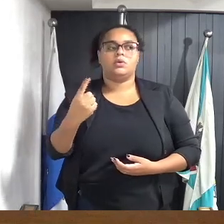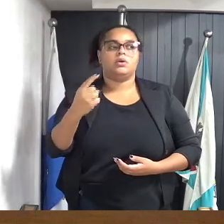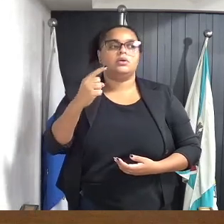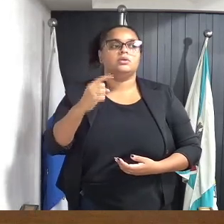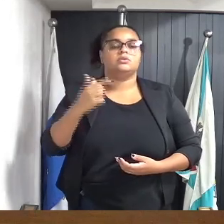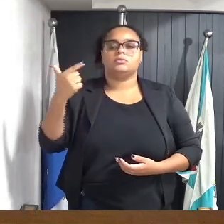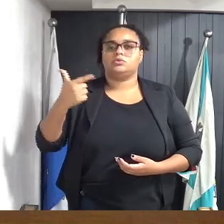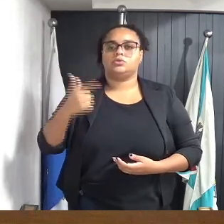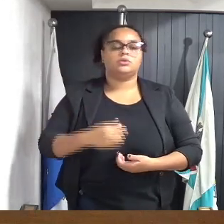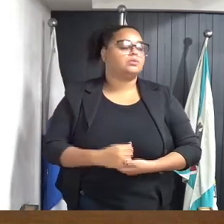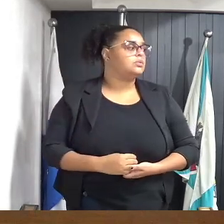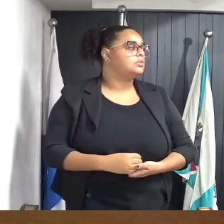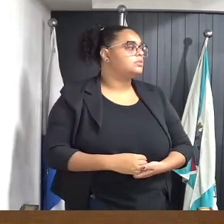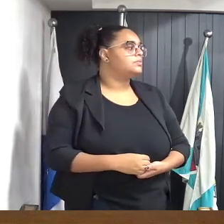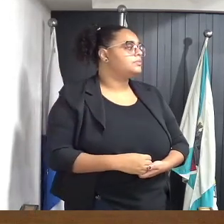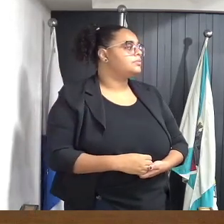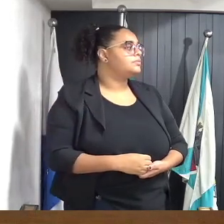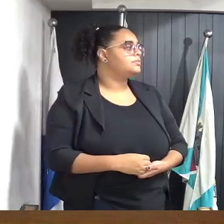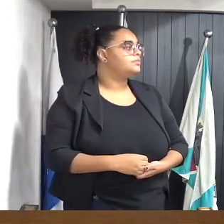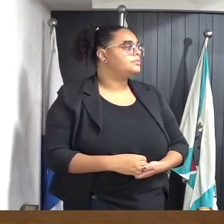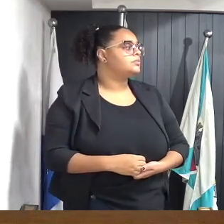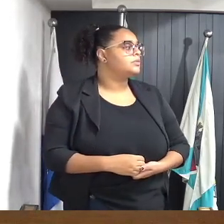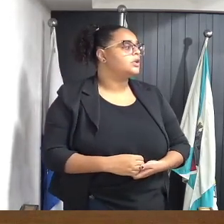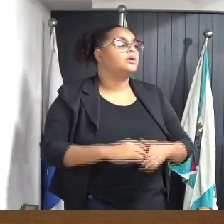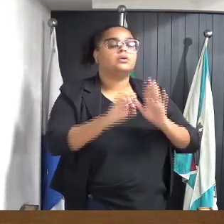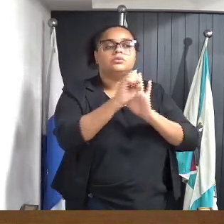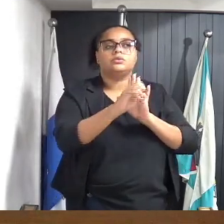381, bairro Canguro, segundo distrito deste município.